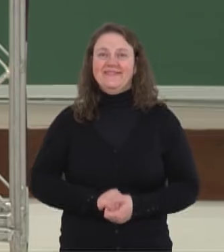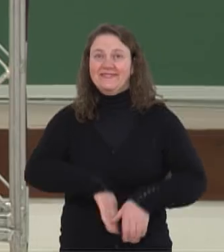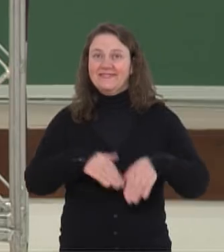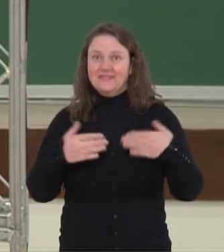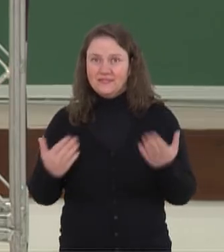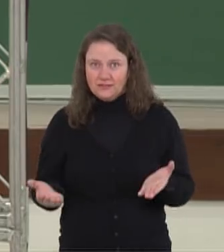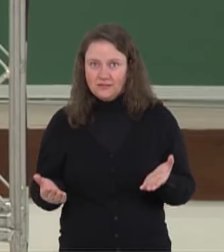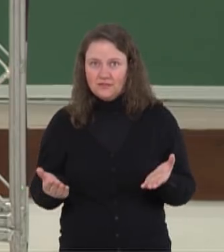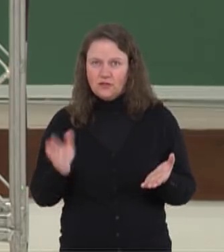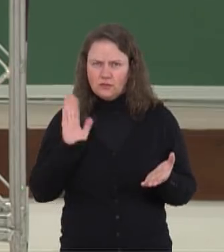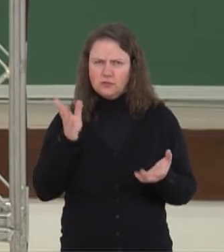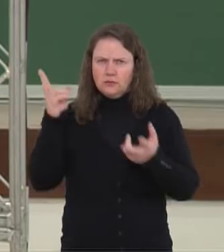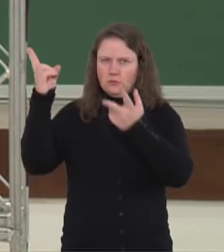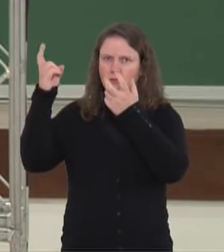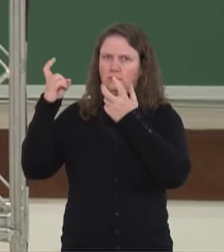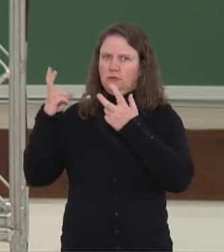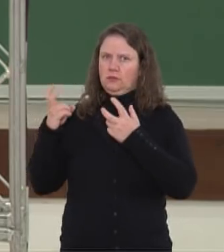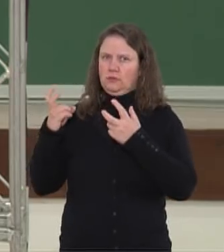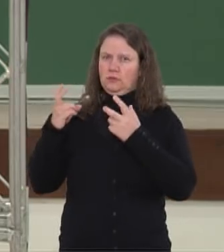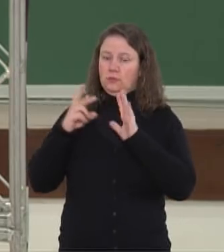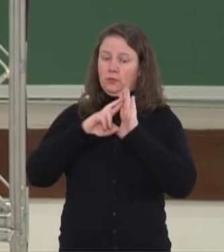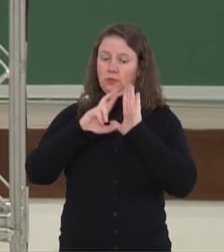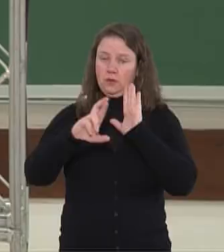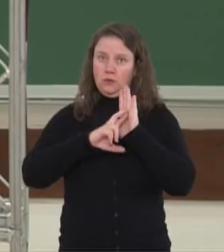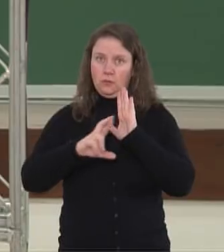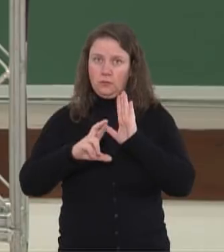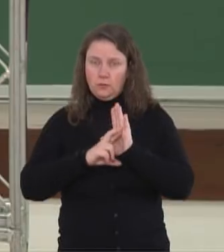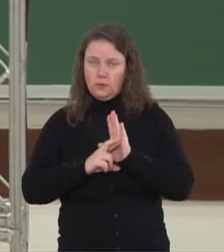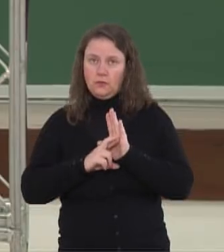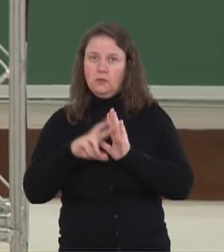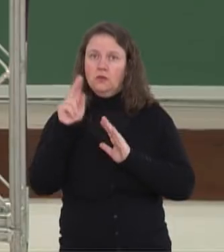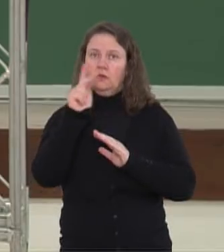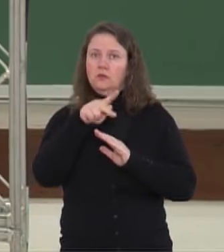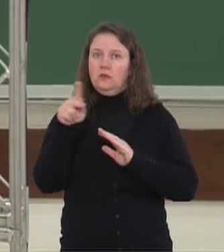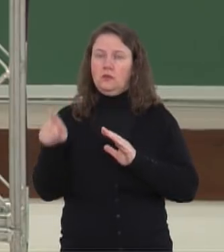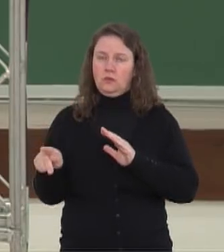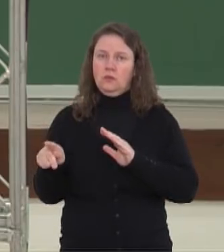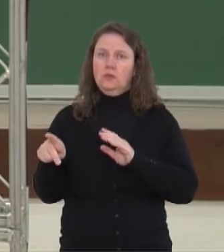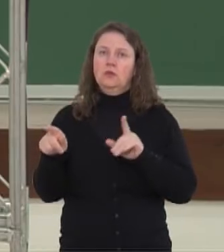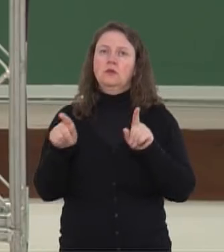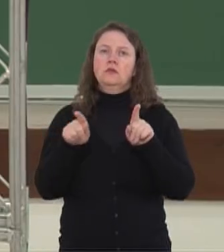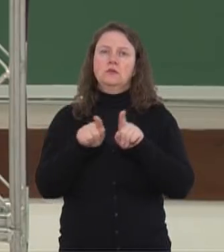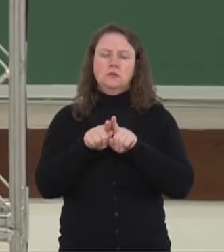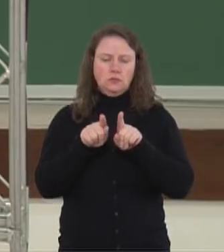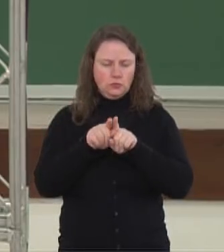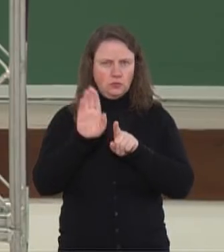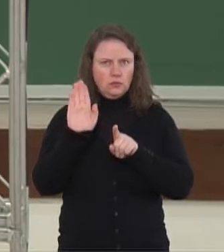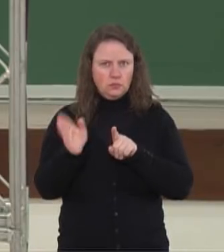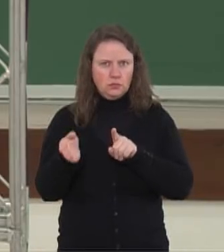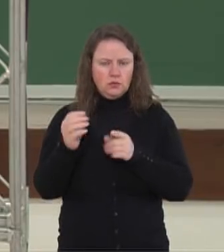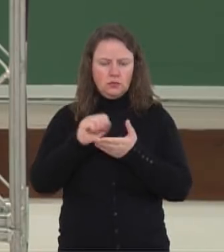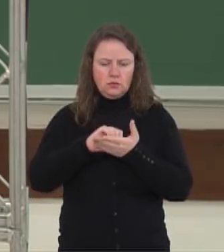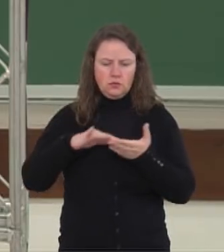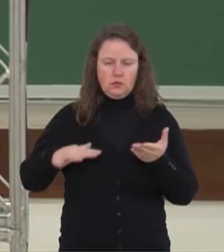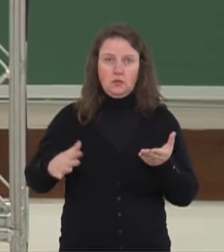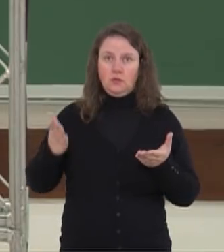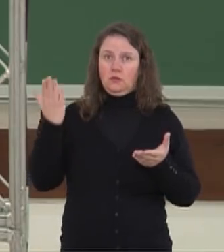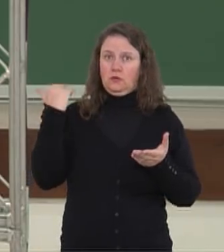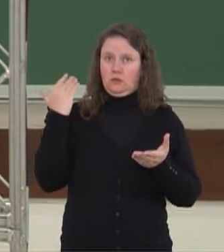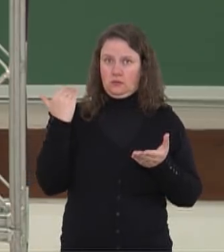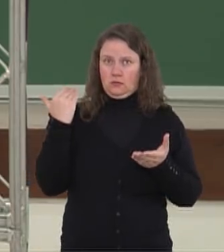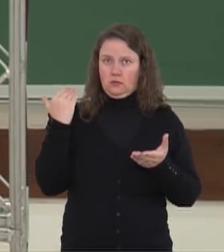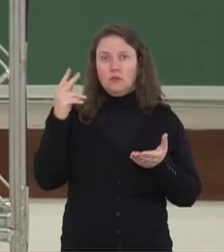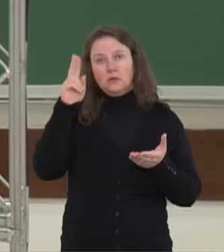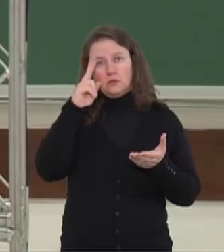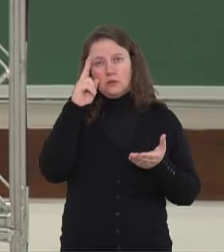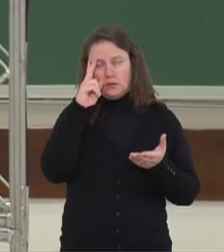Então, vocês perceberam que para responder essa pergunta, a teacher havia feito isso já no exercício anterior, sem